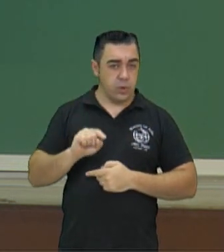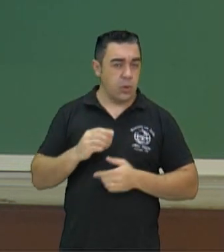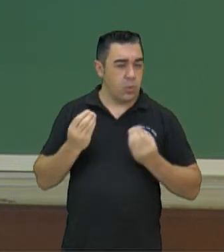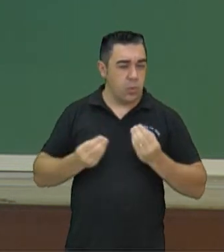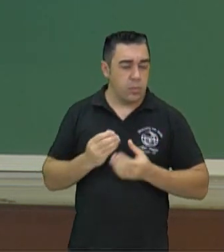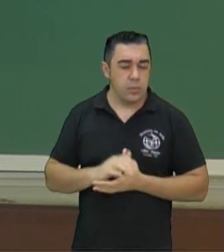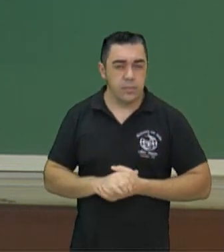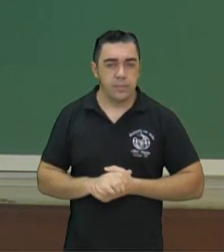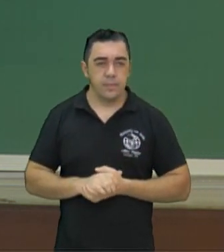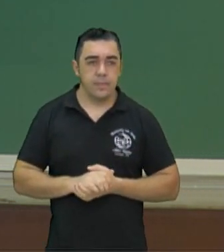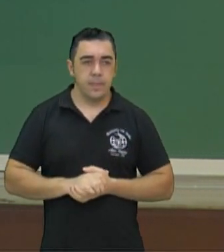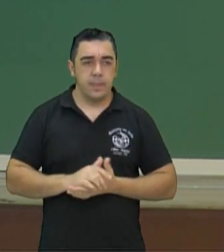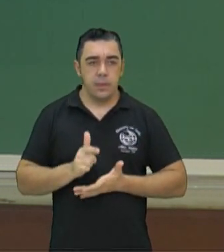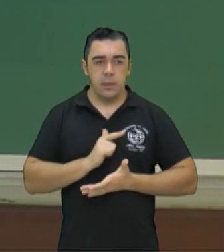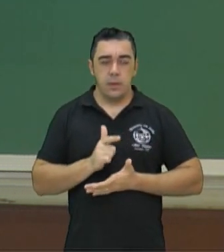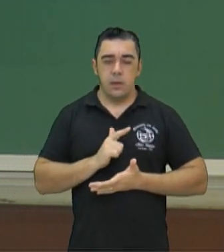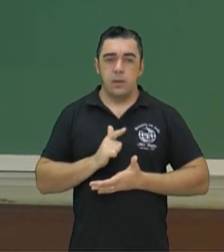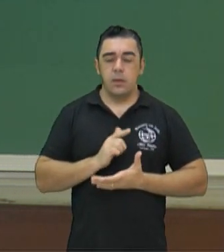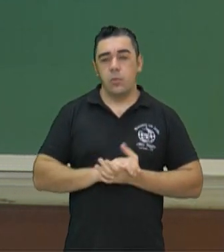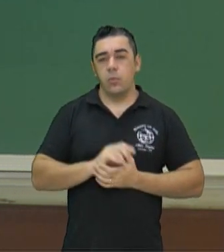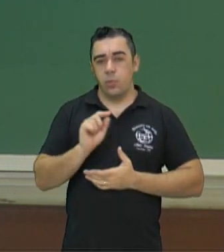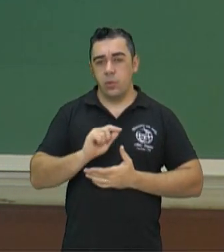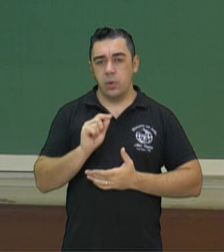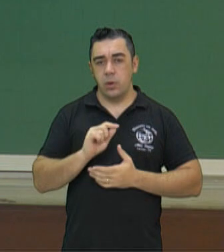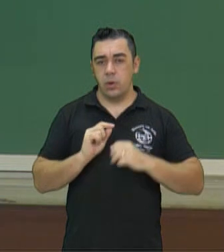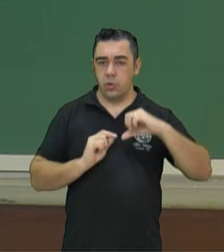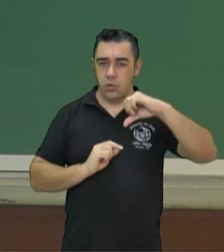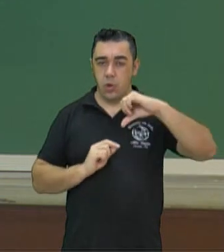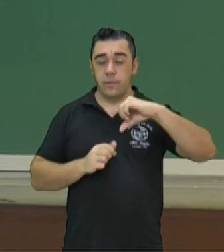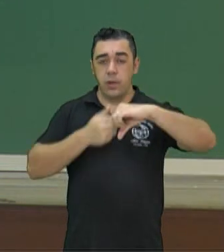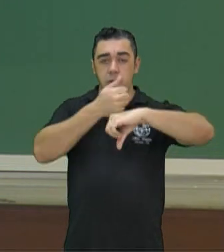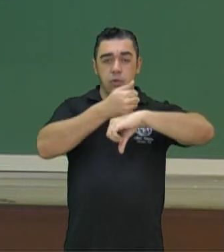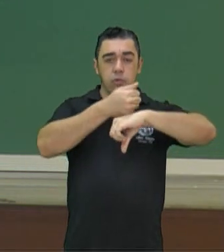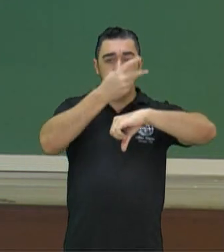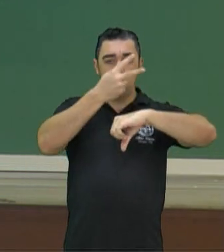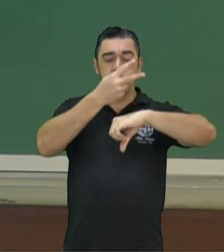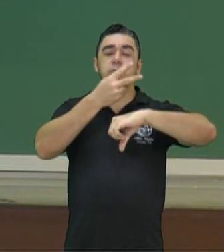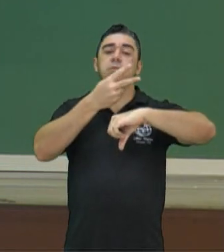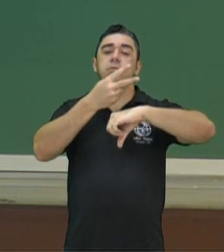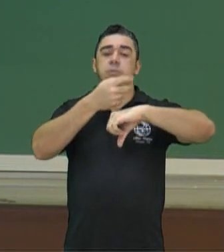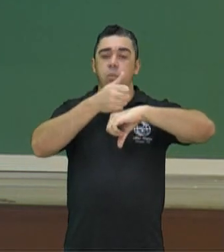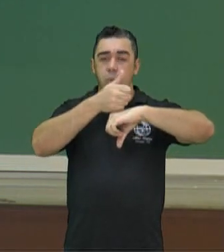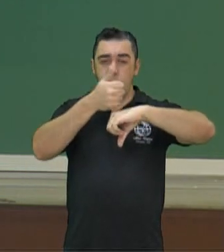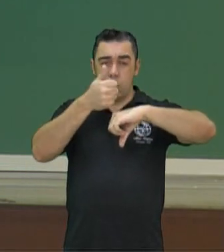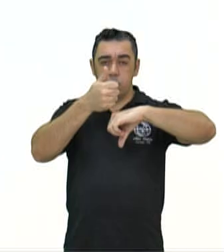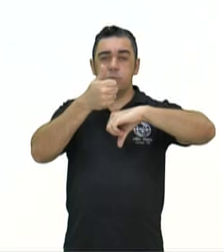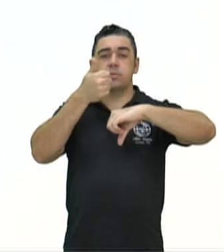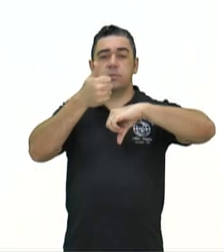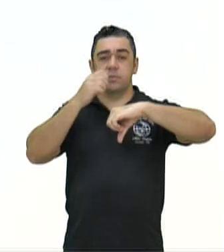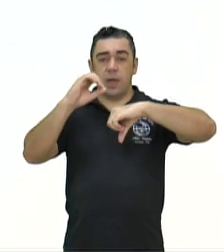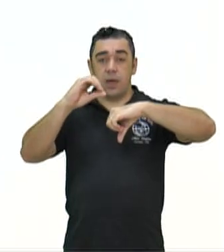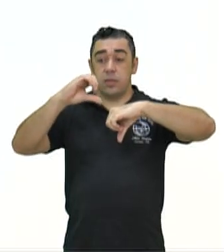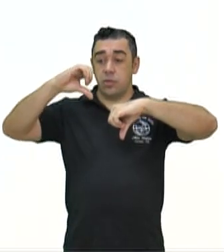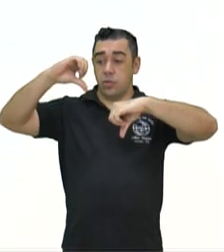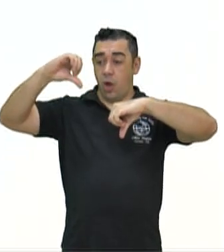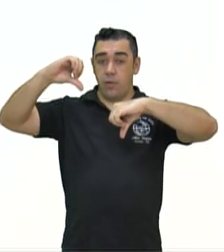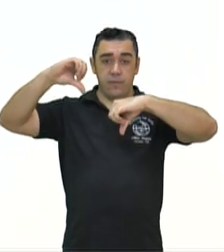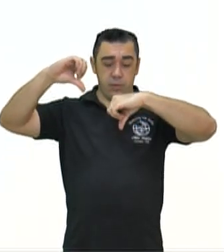resolve? O 9, a gente vai reduzir o 12 até chegar lá no 9 fatorial, porque a gente